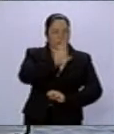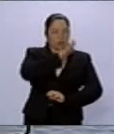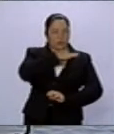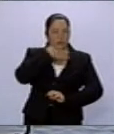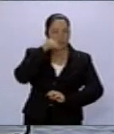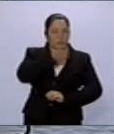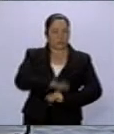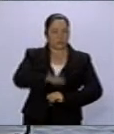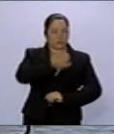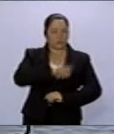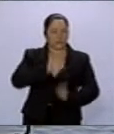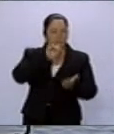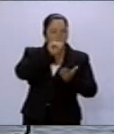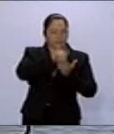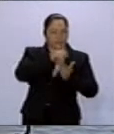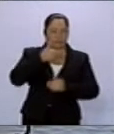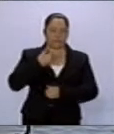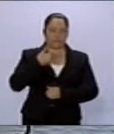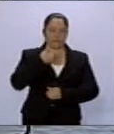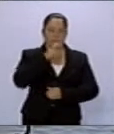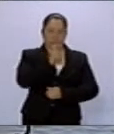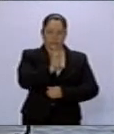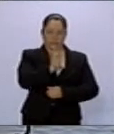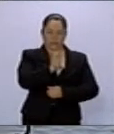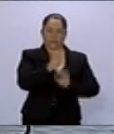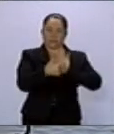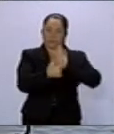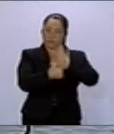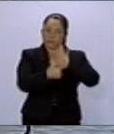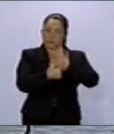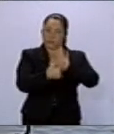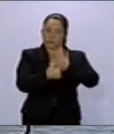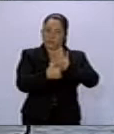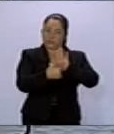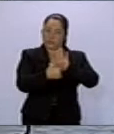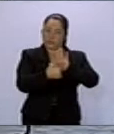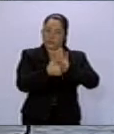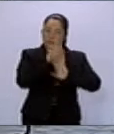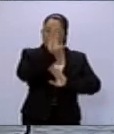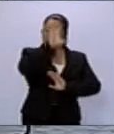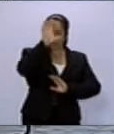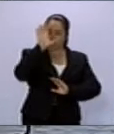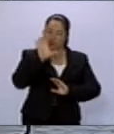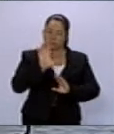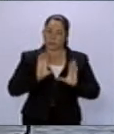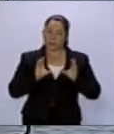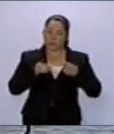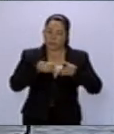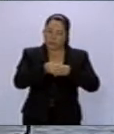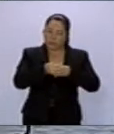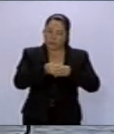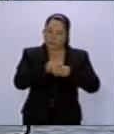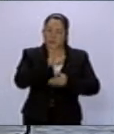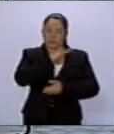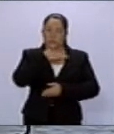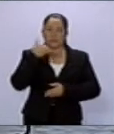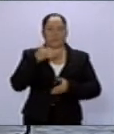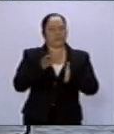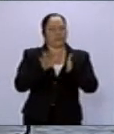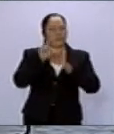idade mostrando que a região com menor população mas com a taxa de mortalidade e com maior nível de